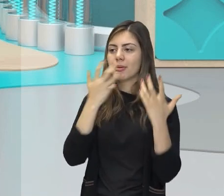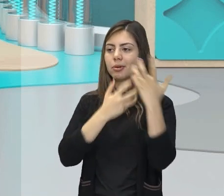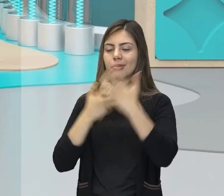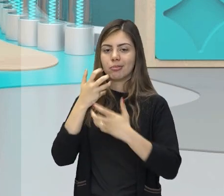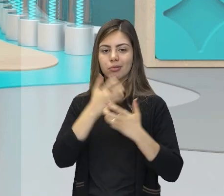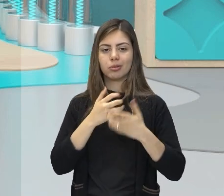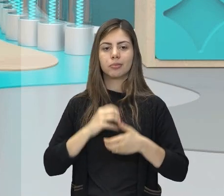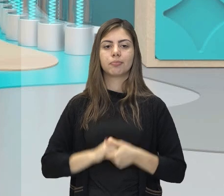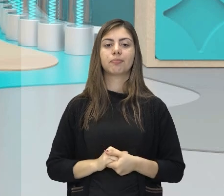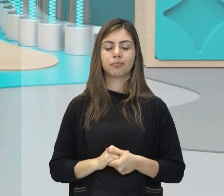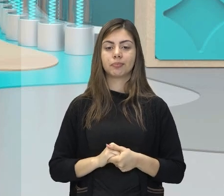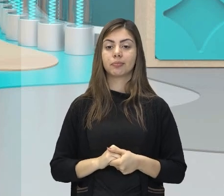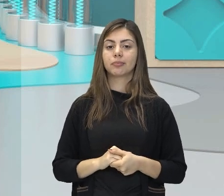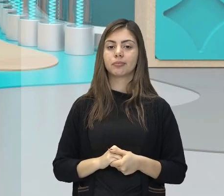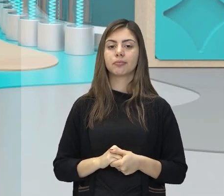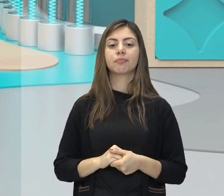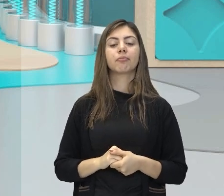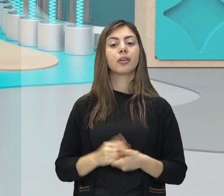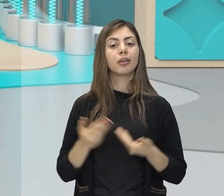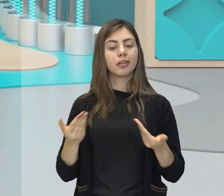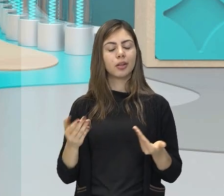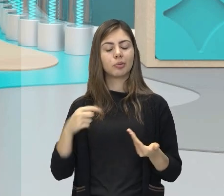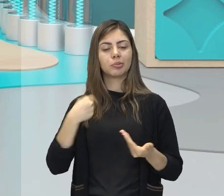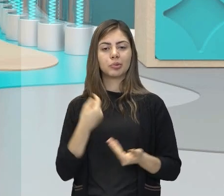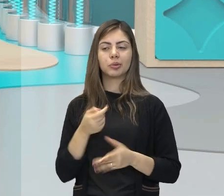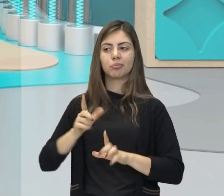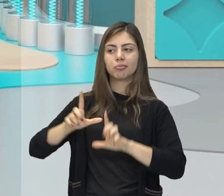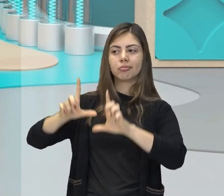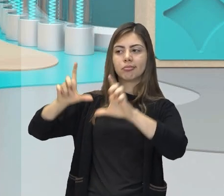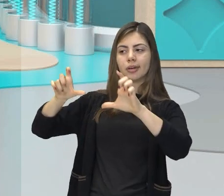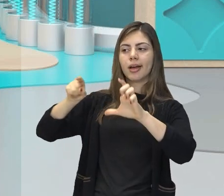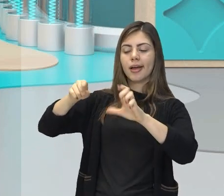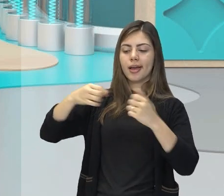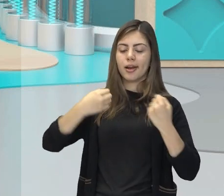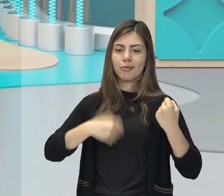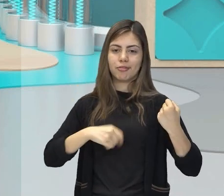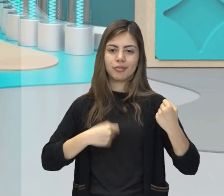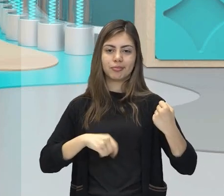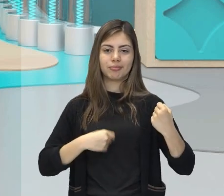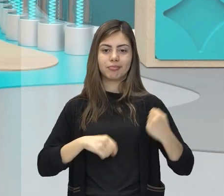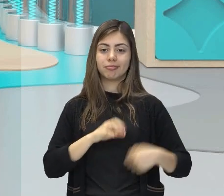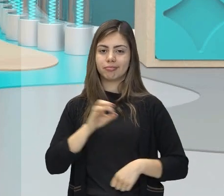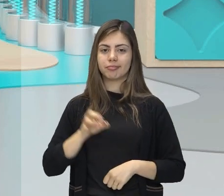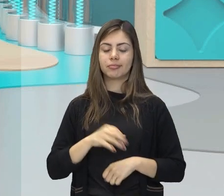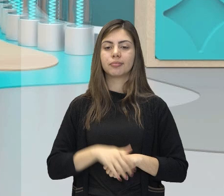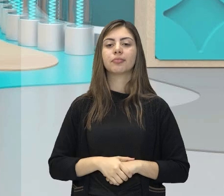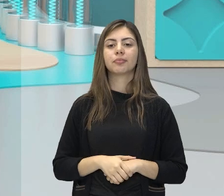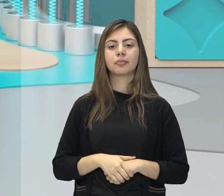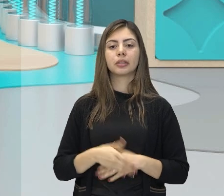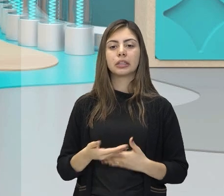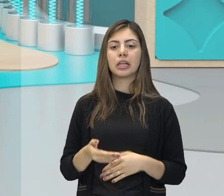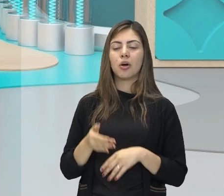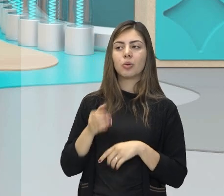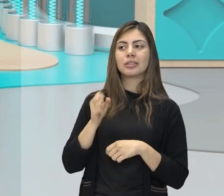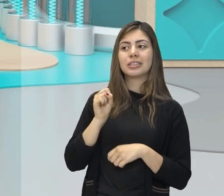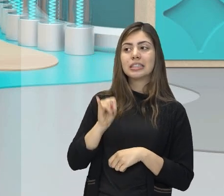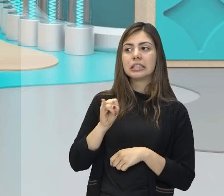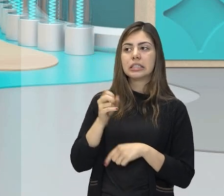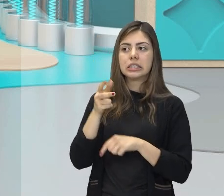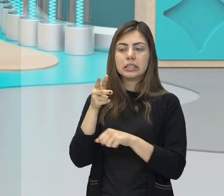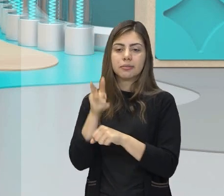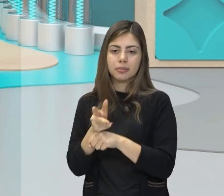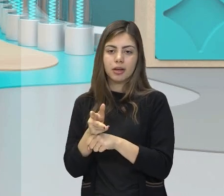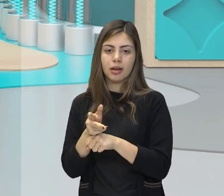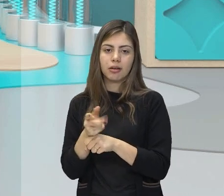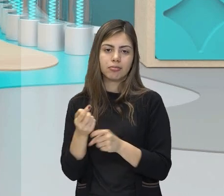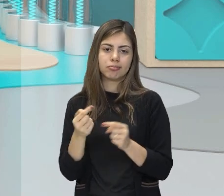queremos então uma foto da entrevistada com o seu violão em mãos. E para um vídeo, a gente não precisa considerar